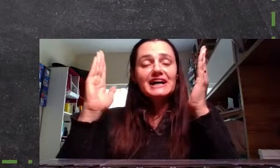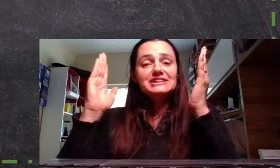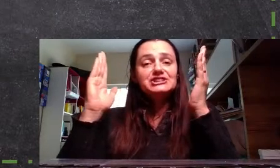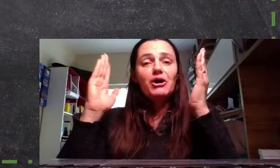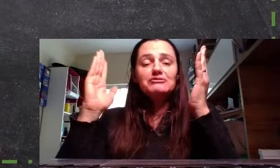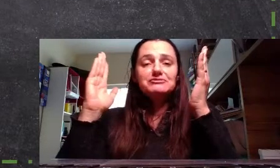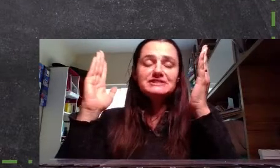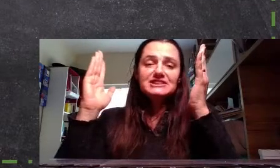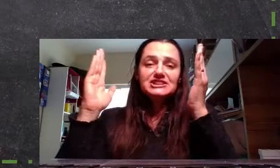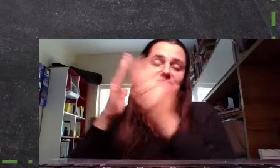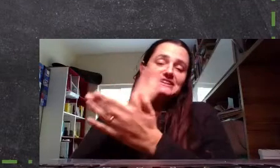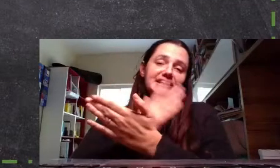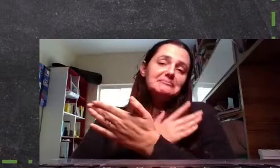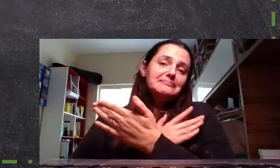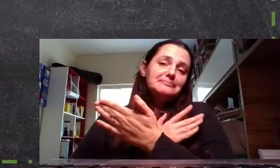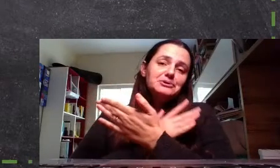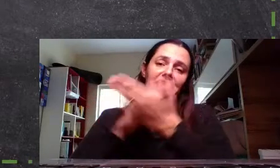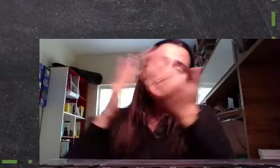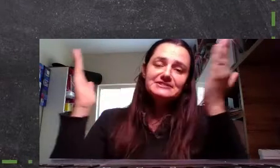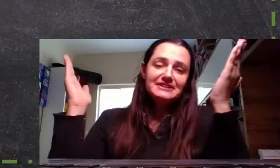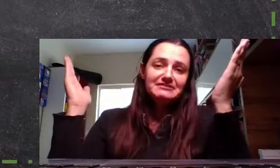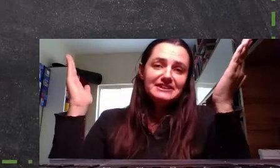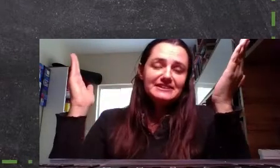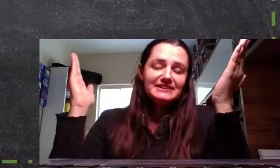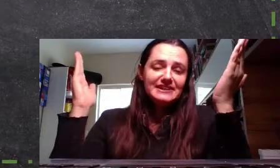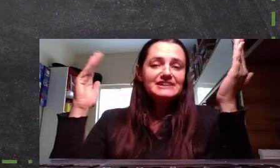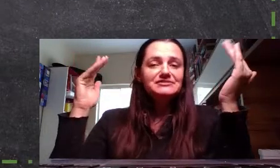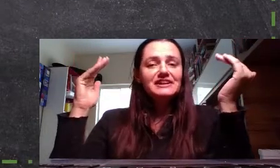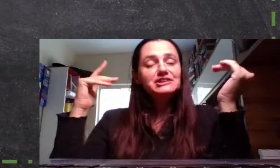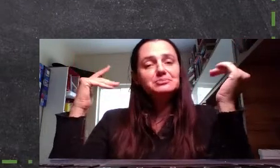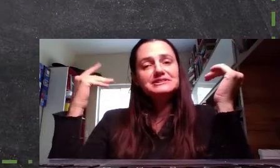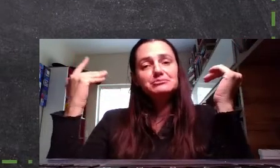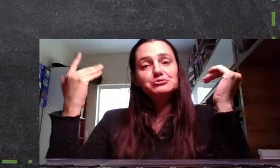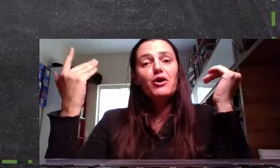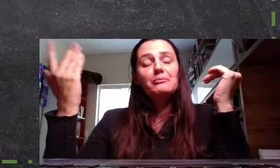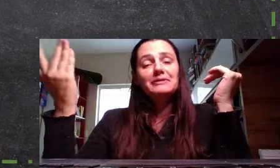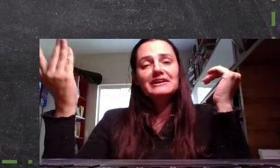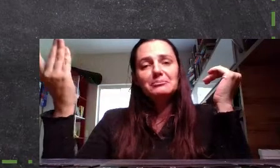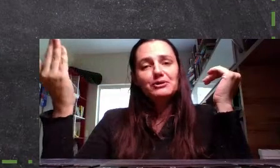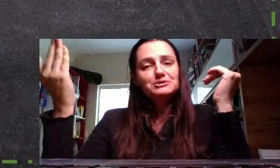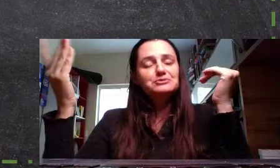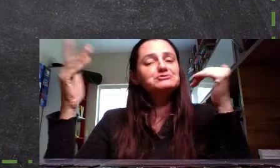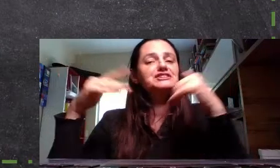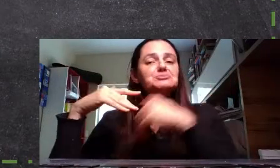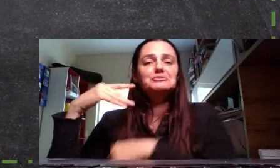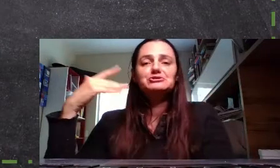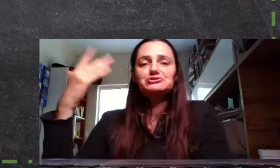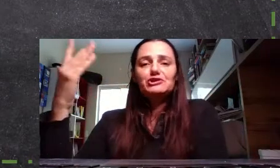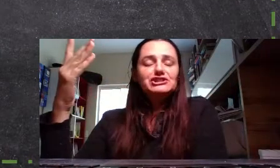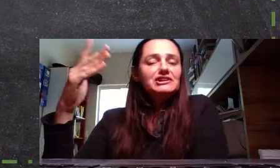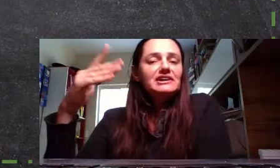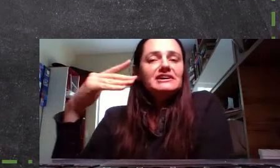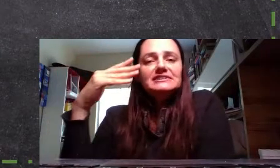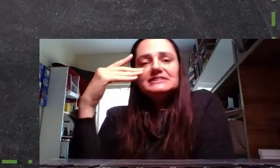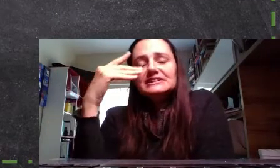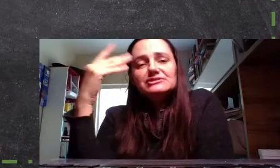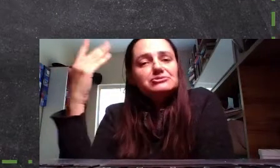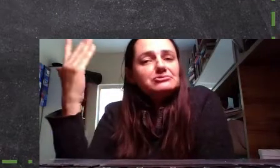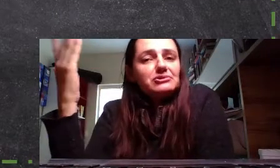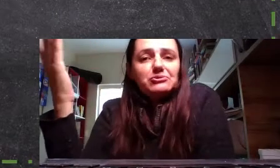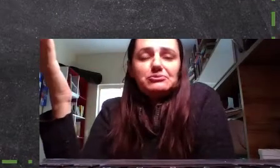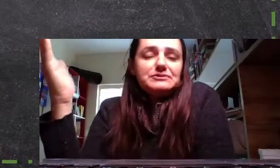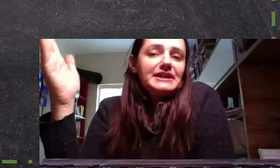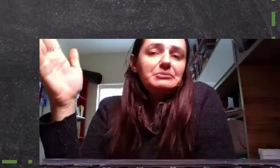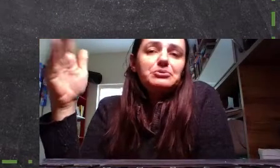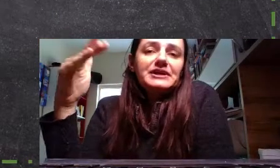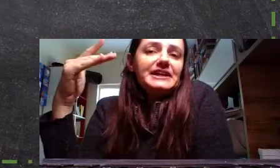a quantidade de óvulos que a gente vai ter para o resto da vida. É diferente, por exemplo, do homem que pode produzir espermatozoide